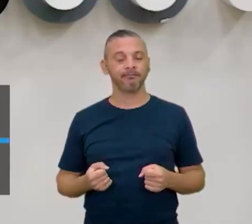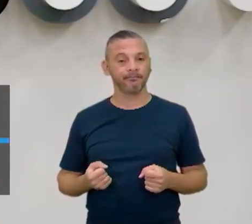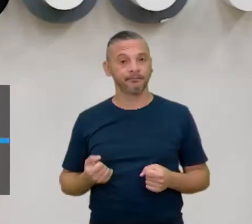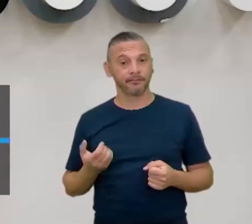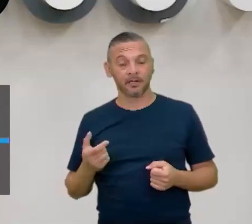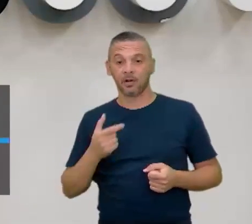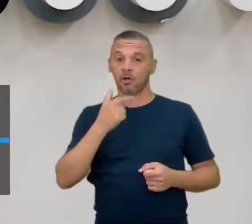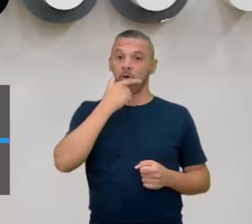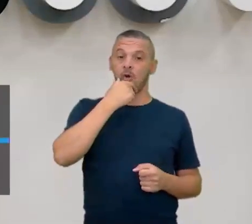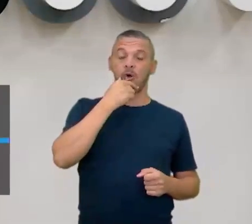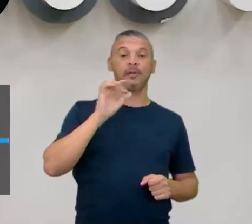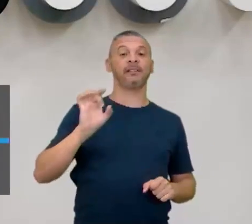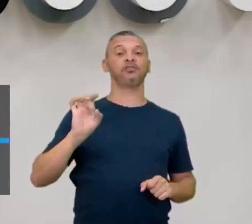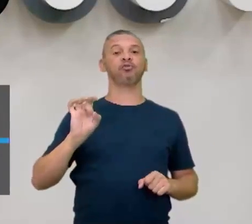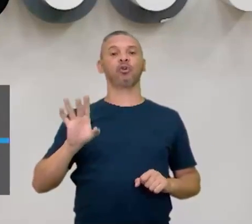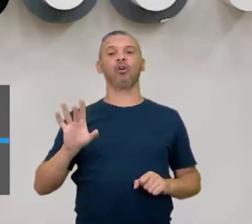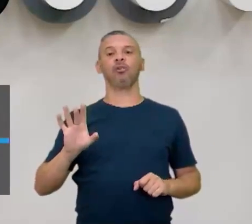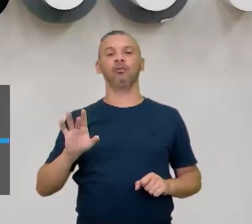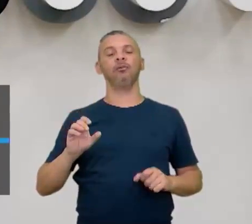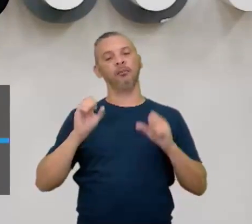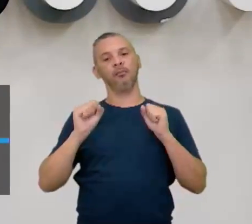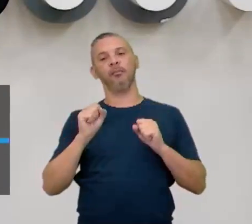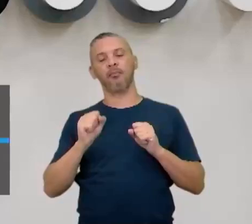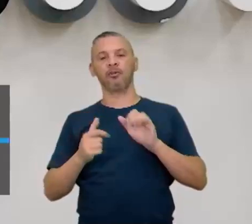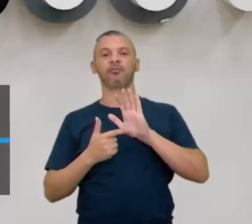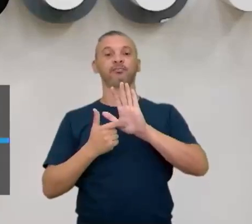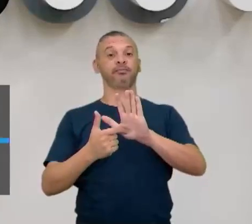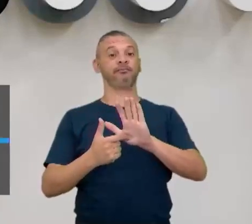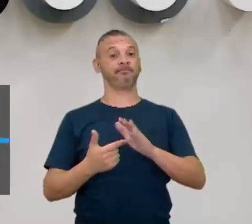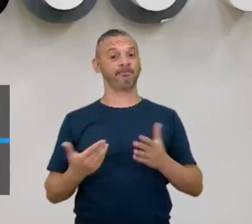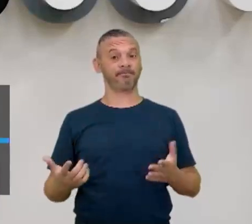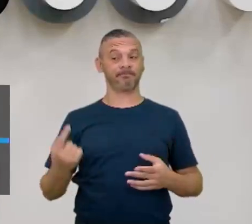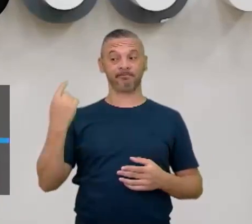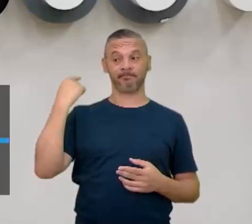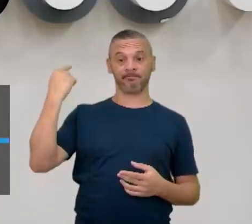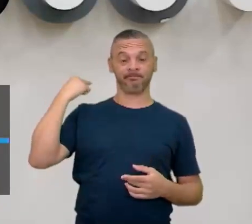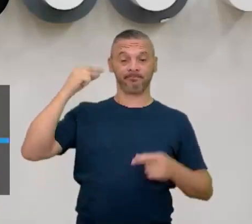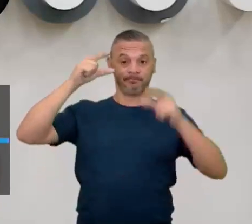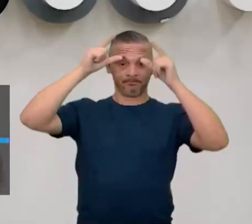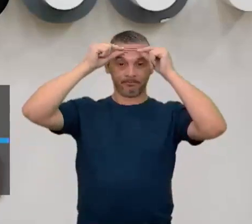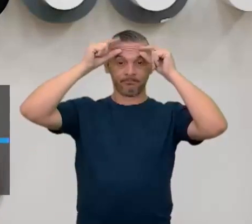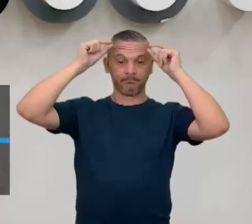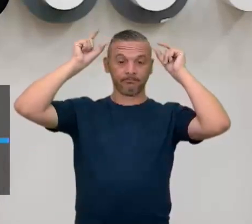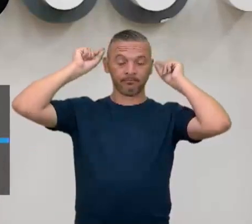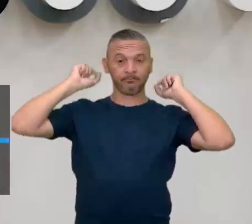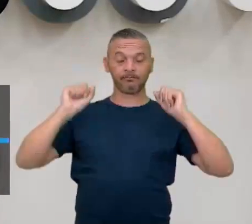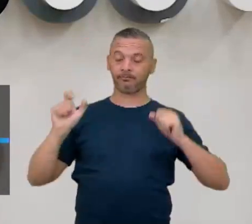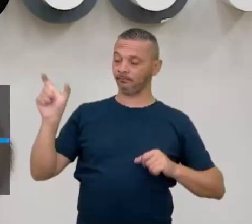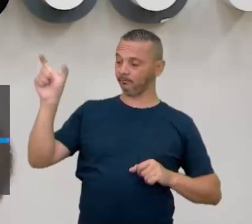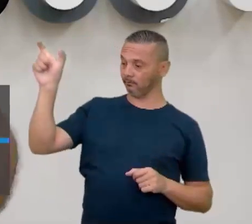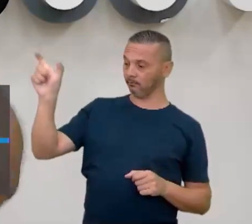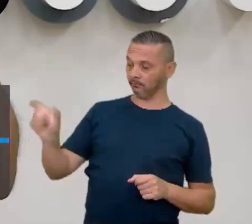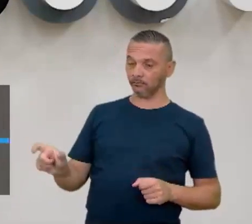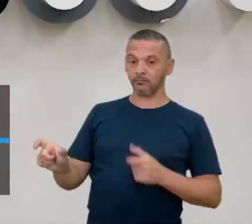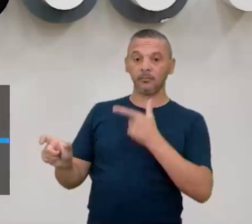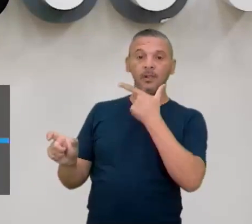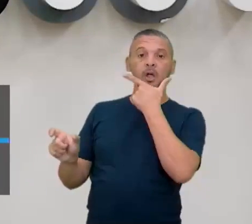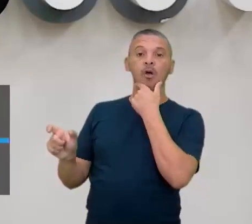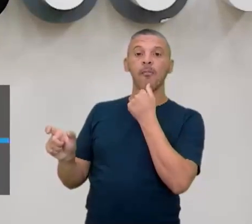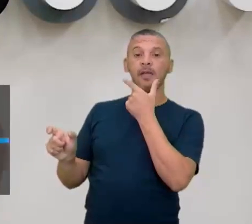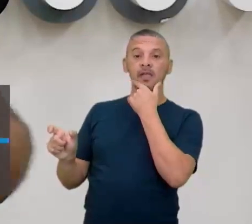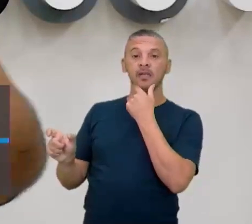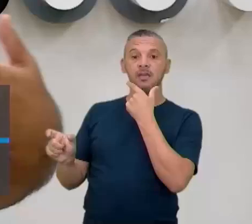Só homens podiam encenar naquele período. Então, olha só. Então, quer dizer, como que um personagem